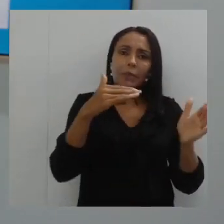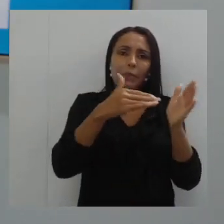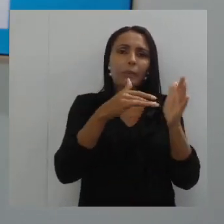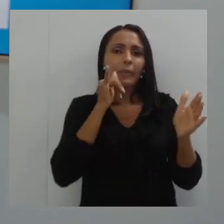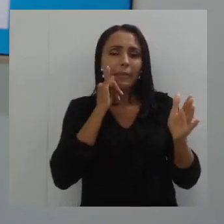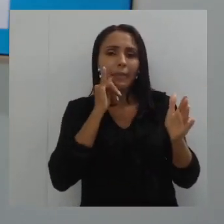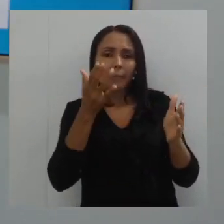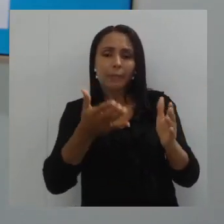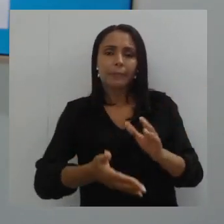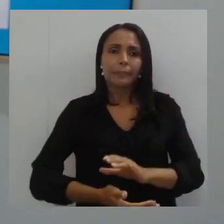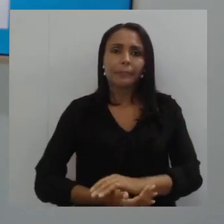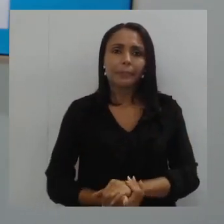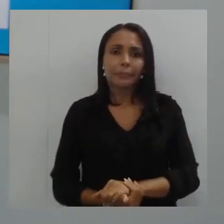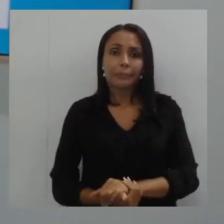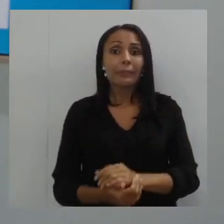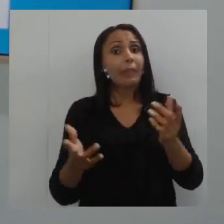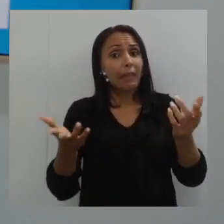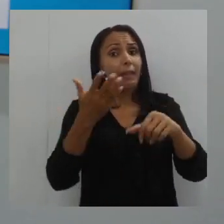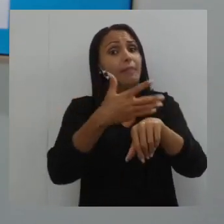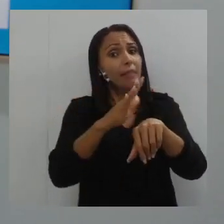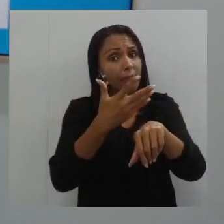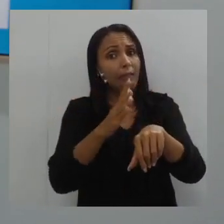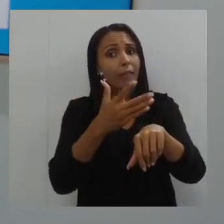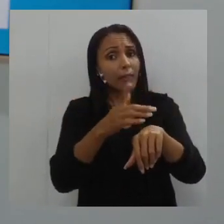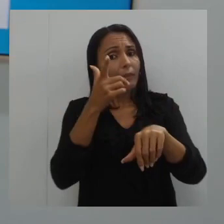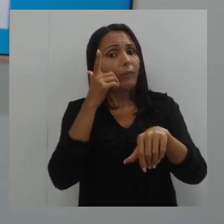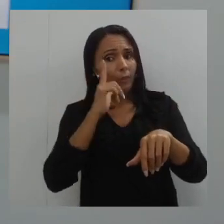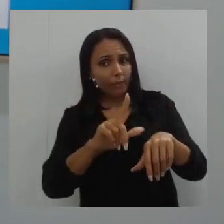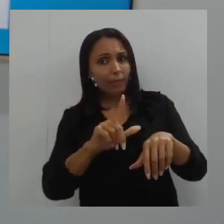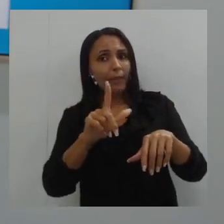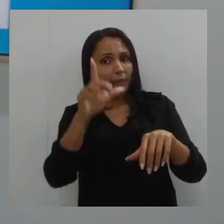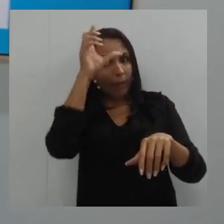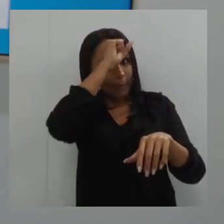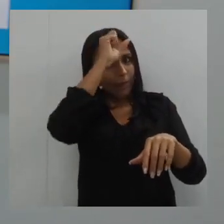terminar? Exercitando que a gente consegue. Ó, vamos lá.